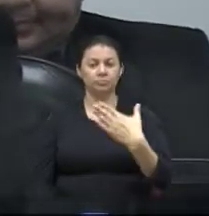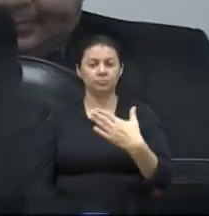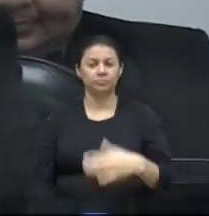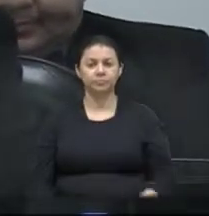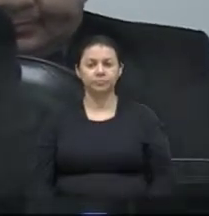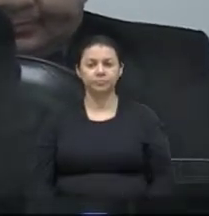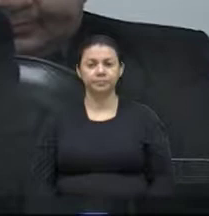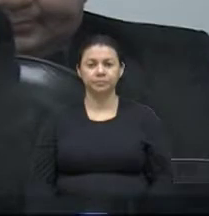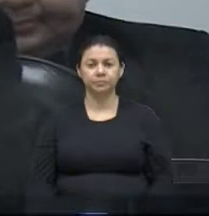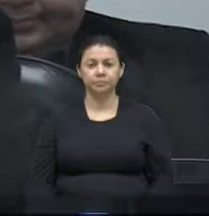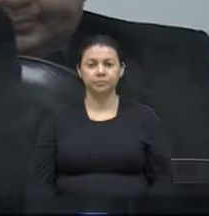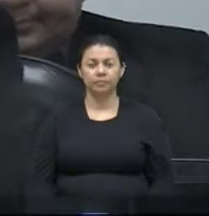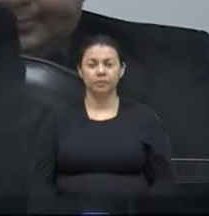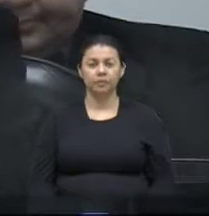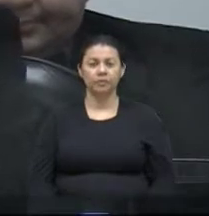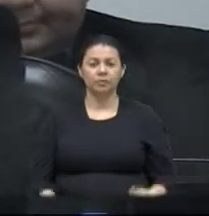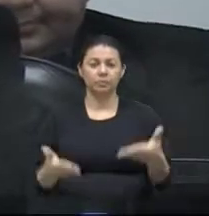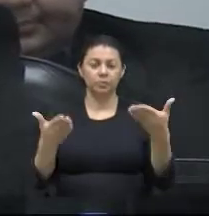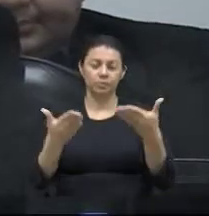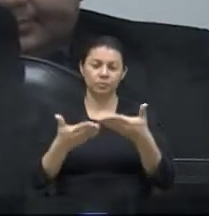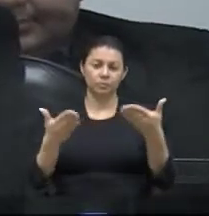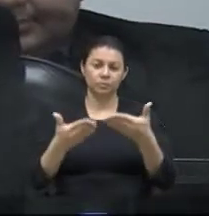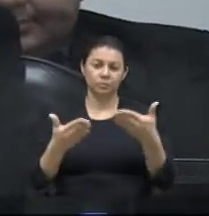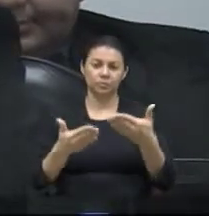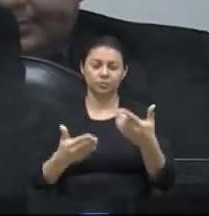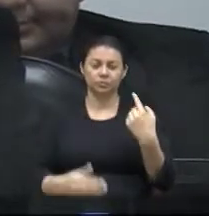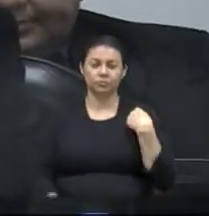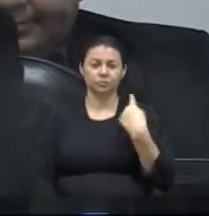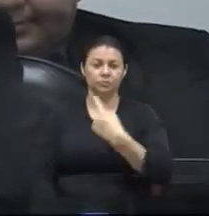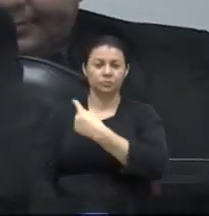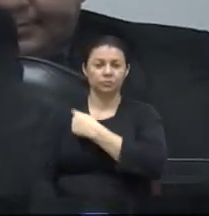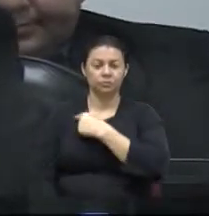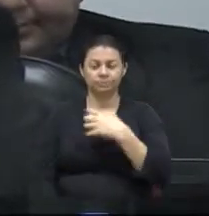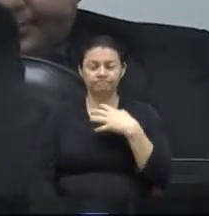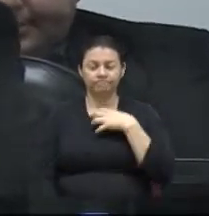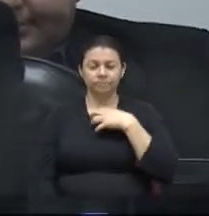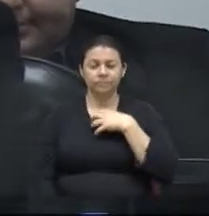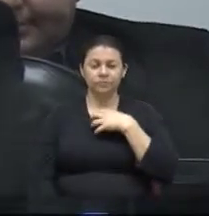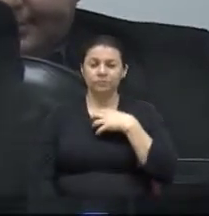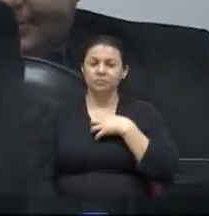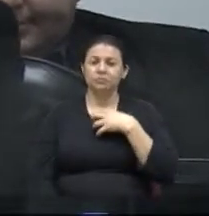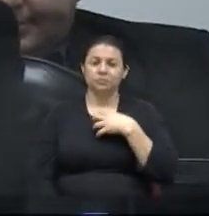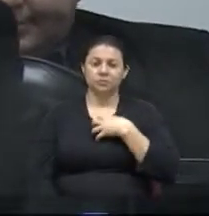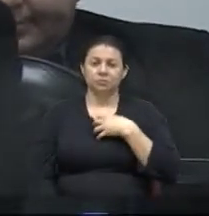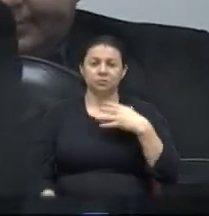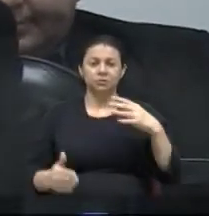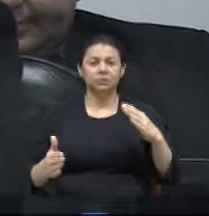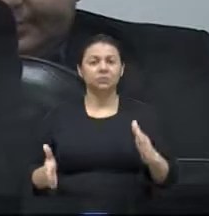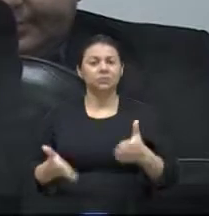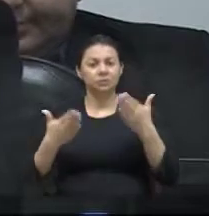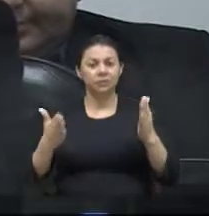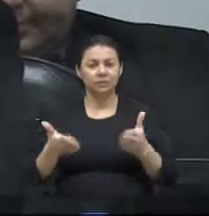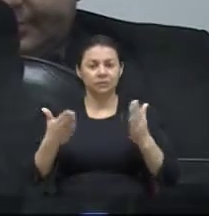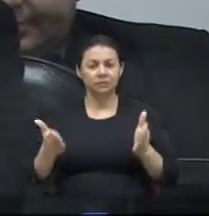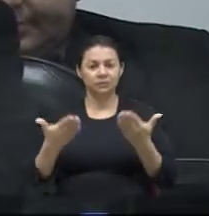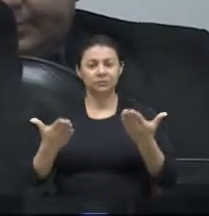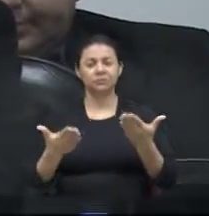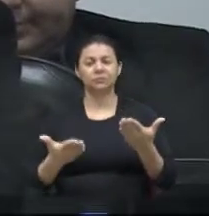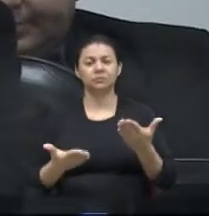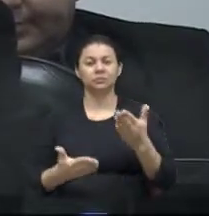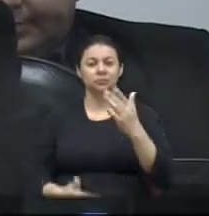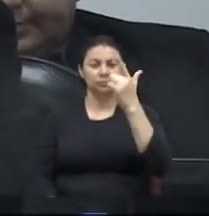isso é muito bom pra nós a incentivar é o combustível do nosso trabalho porque